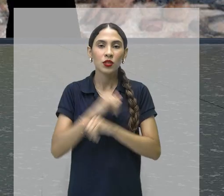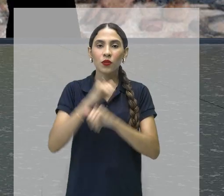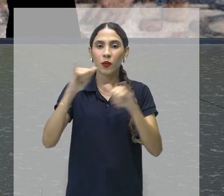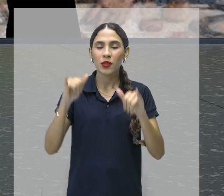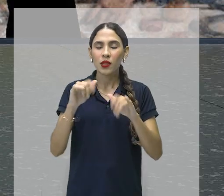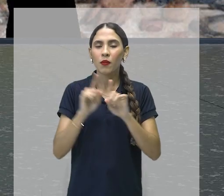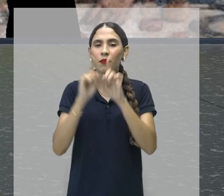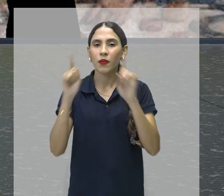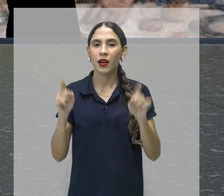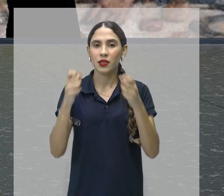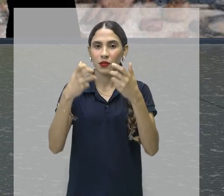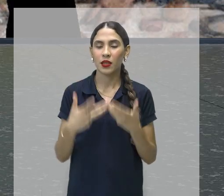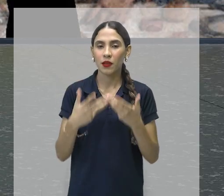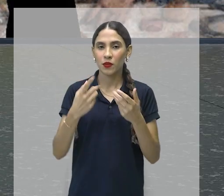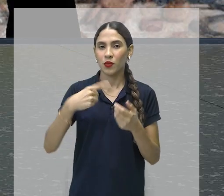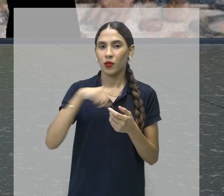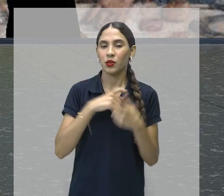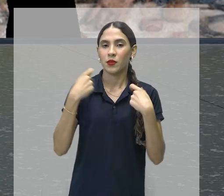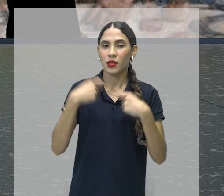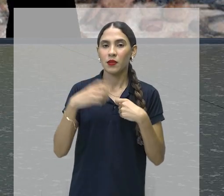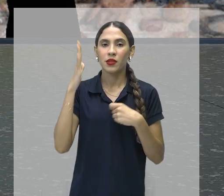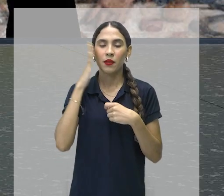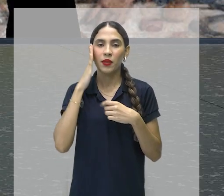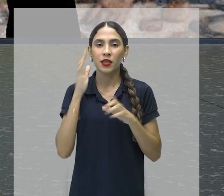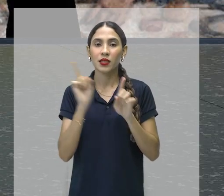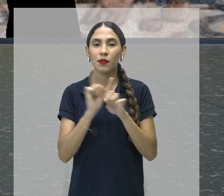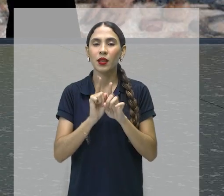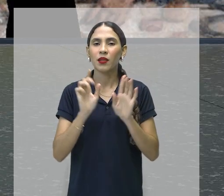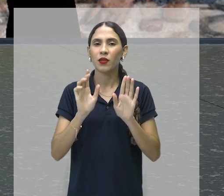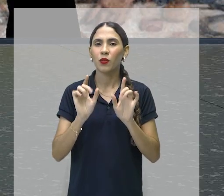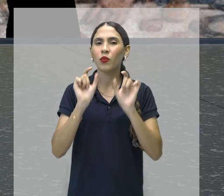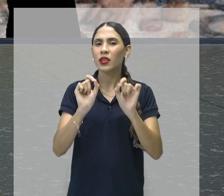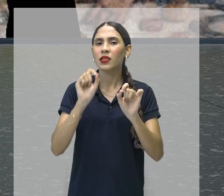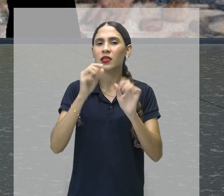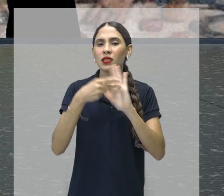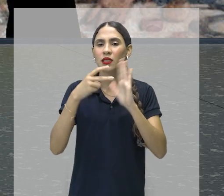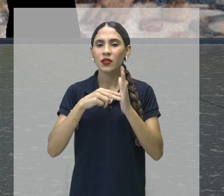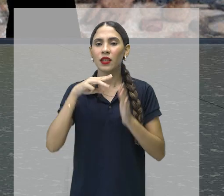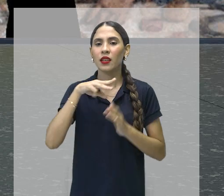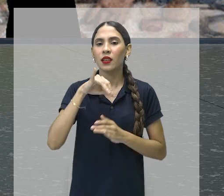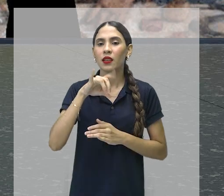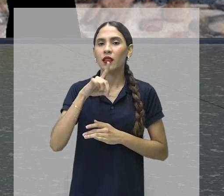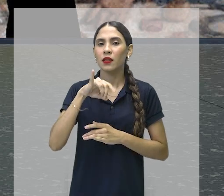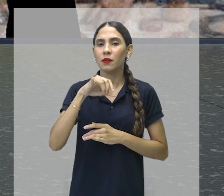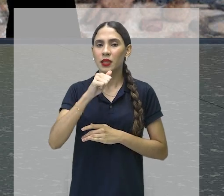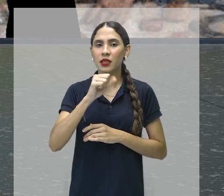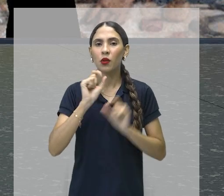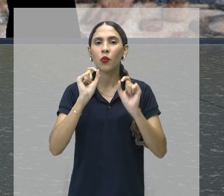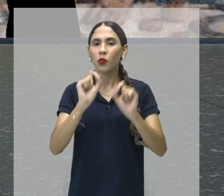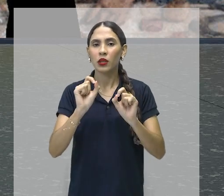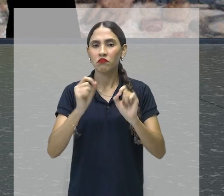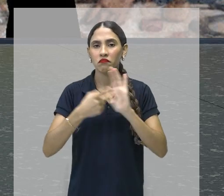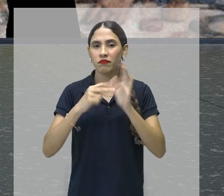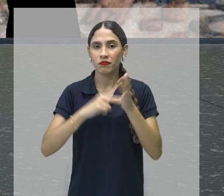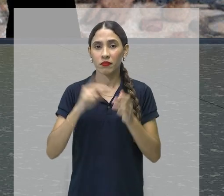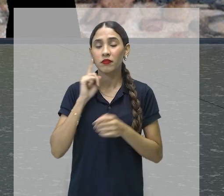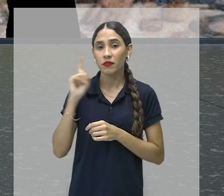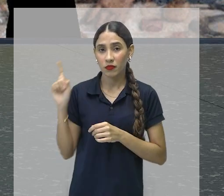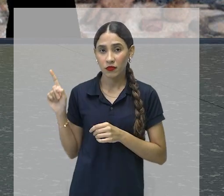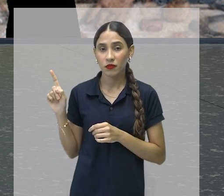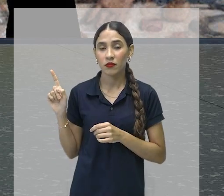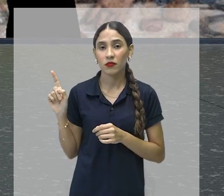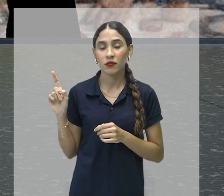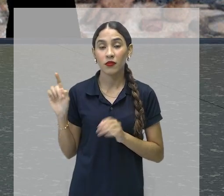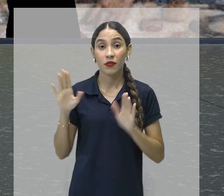falamos disso, precisamos saber, afinal, o que são essas mídias? Então, o que são essas mídias